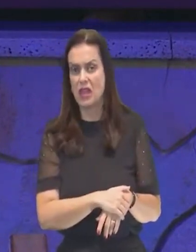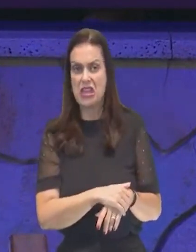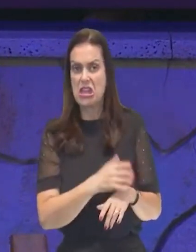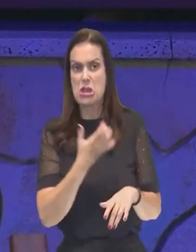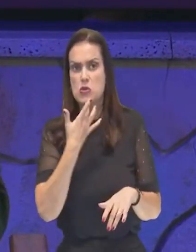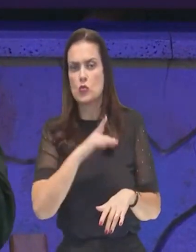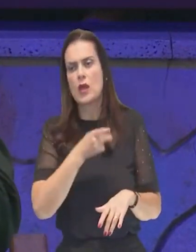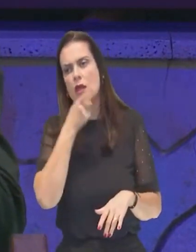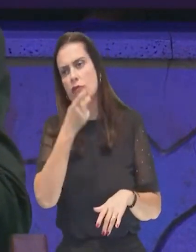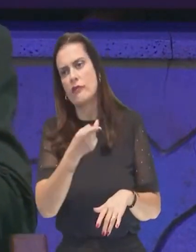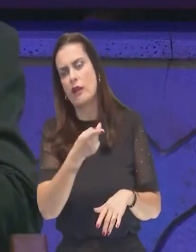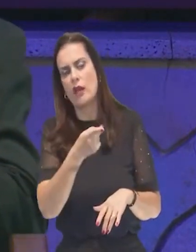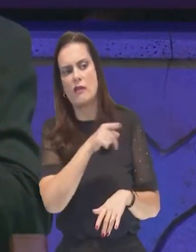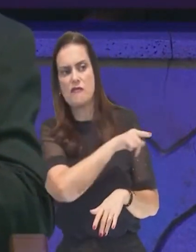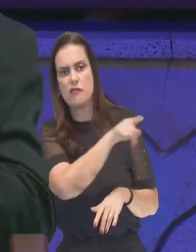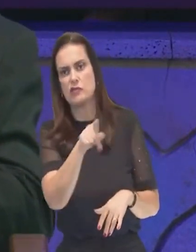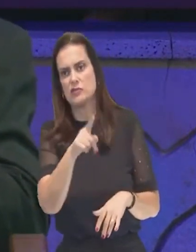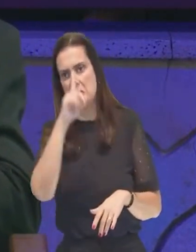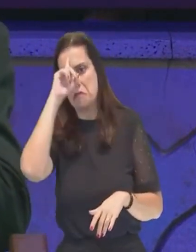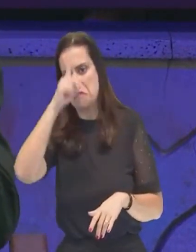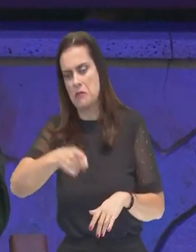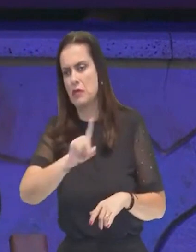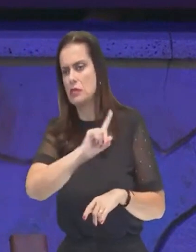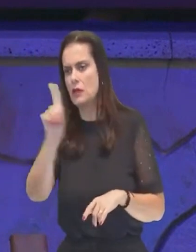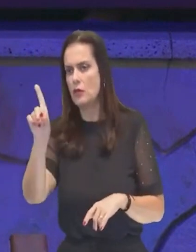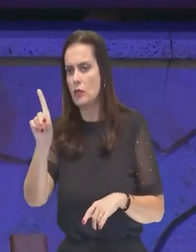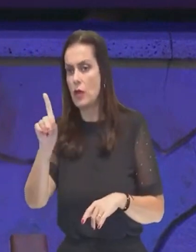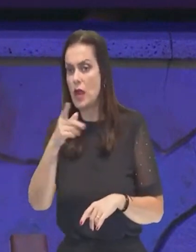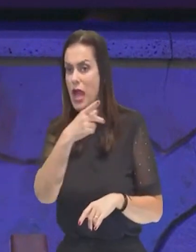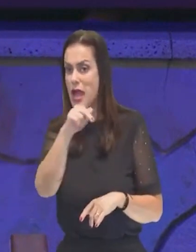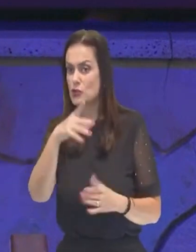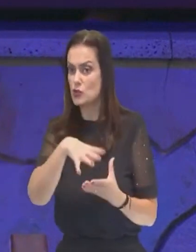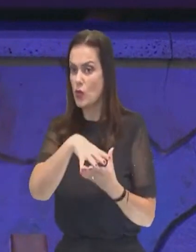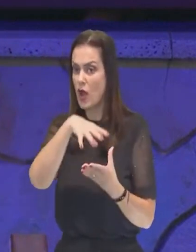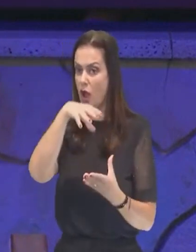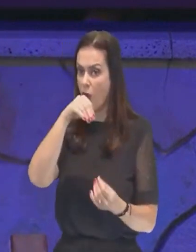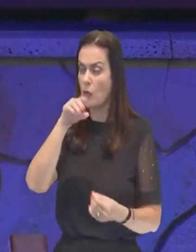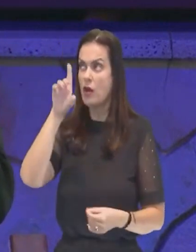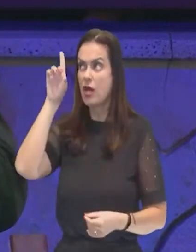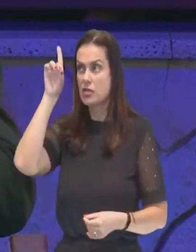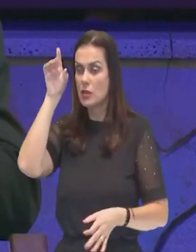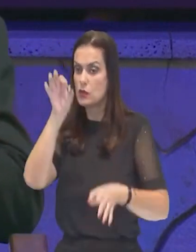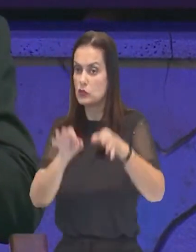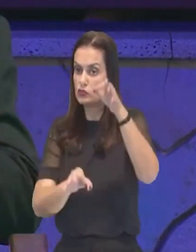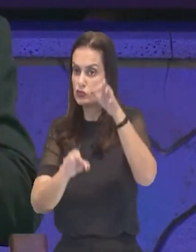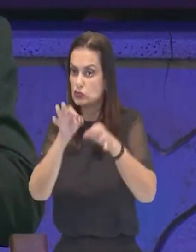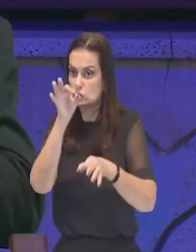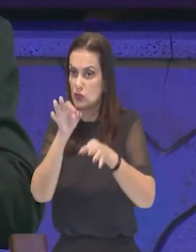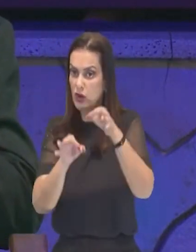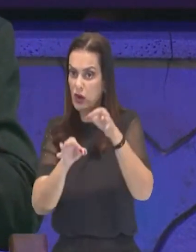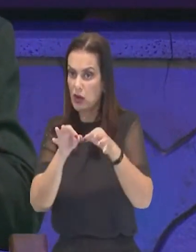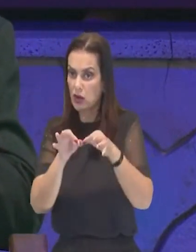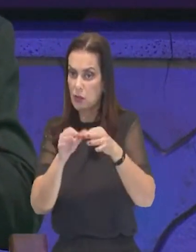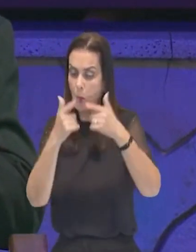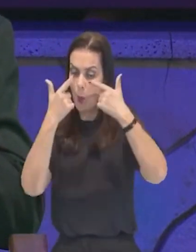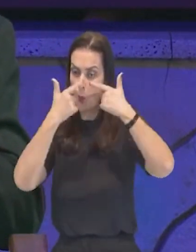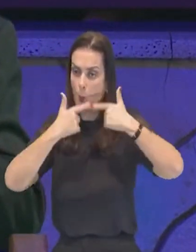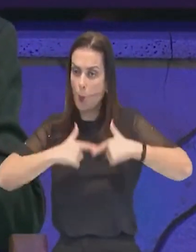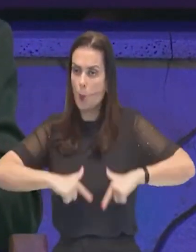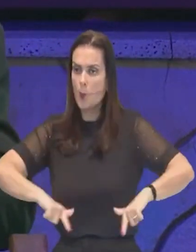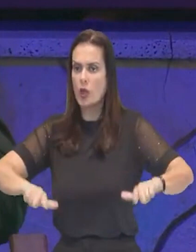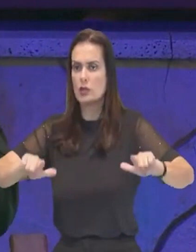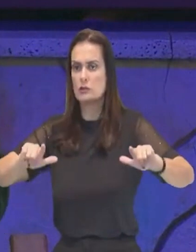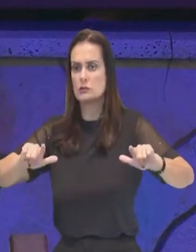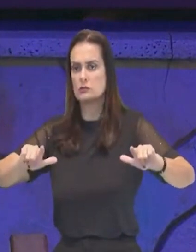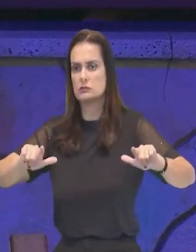uma outra mensagem. Mas a sua alma perante o juízo de Deus não tinha absolutamente nada,